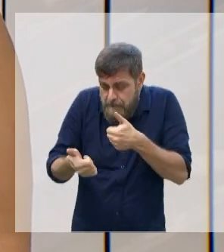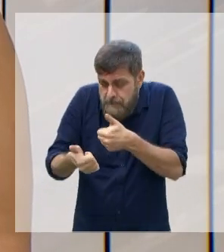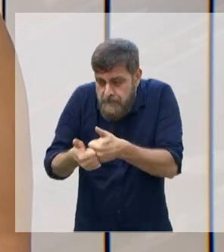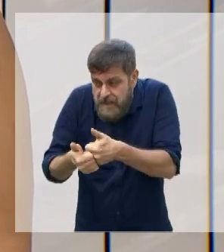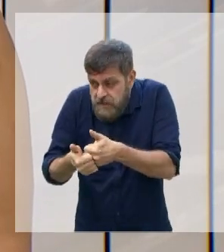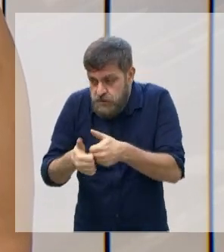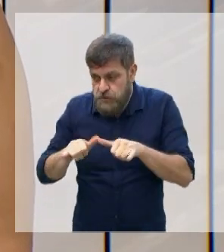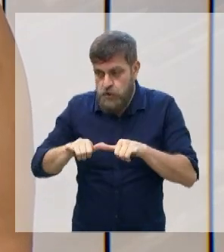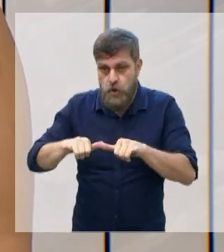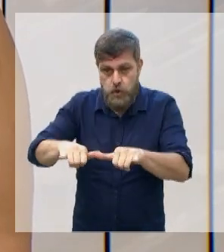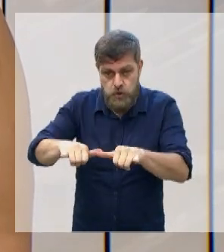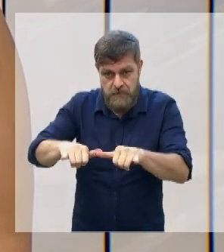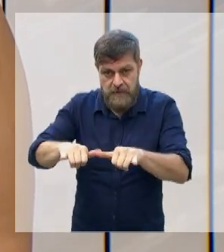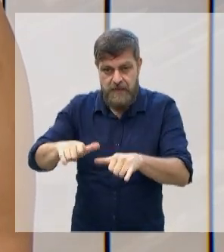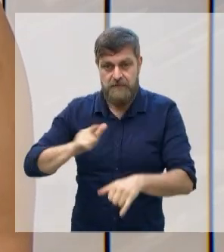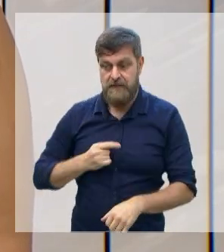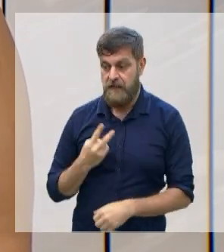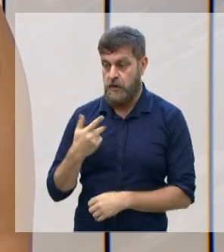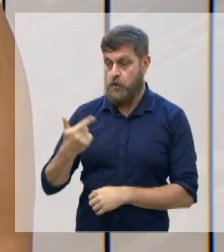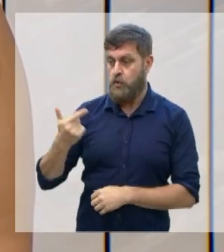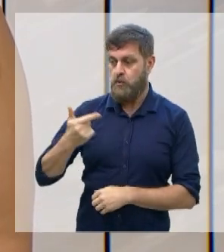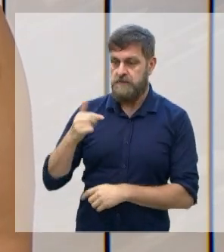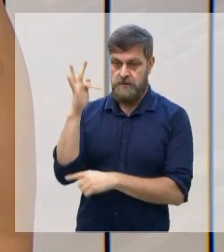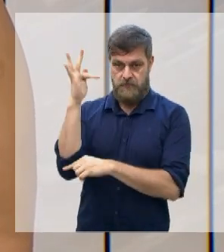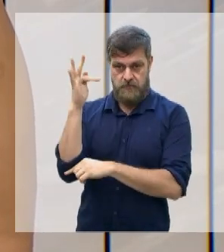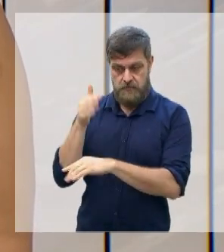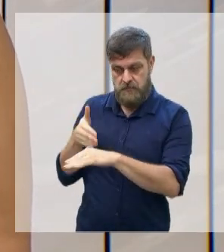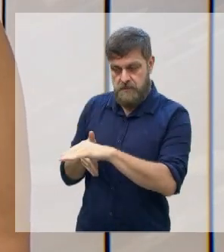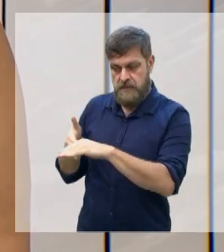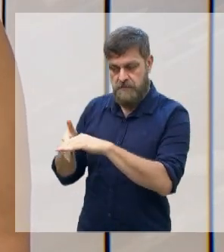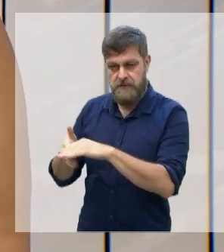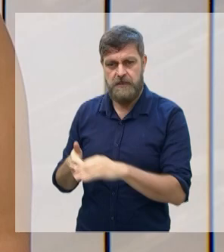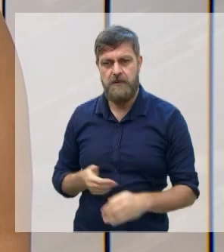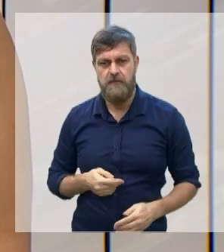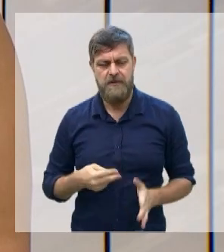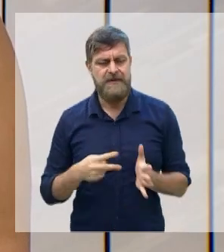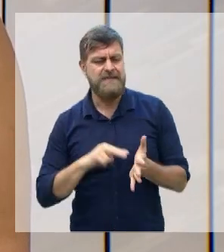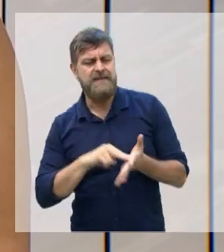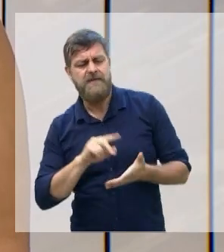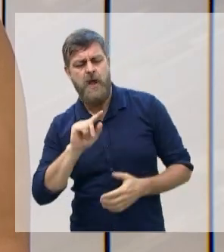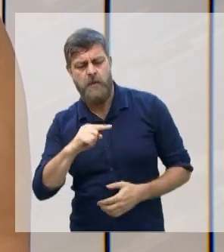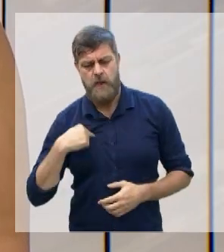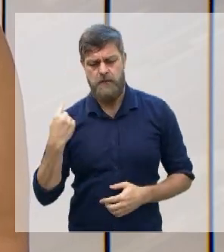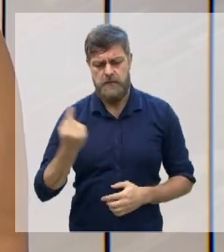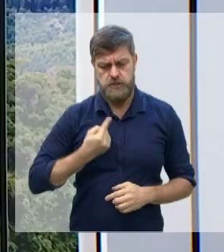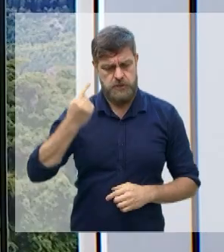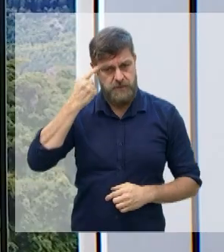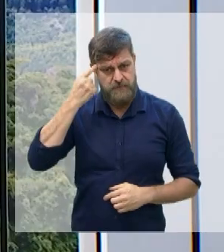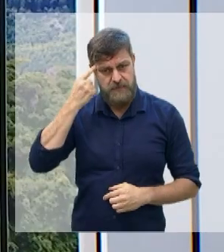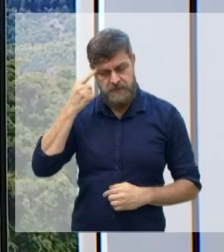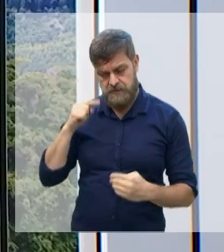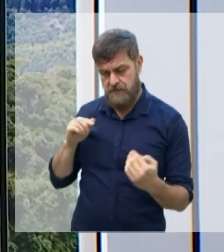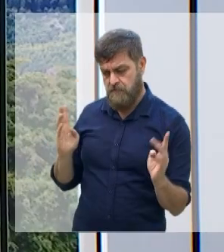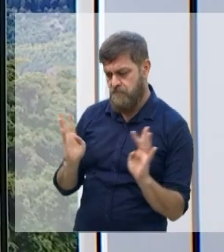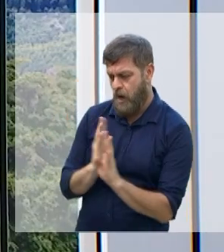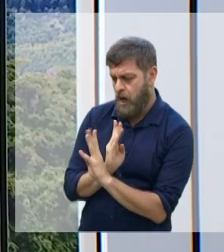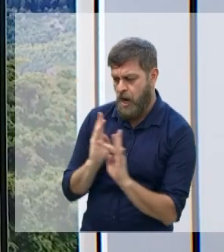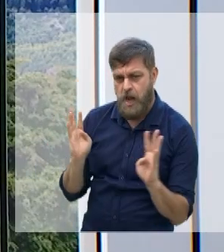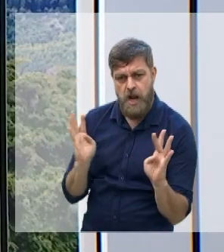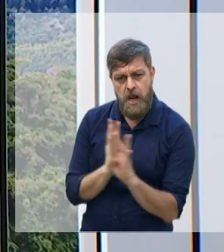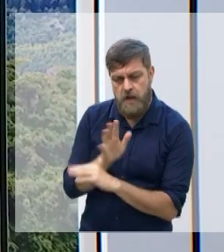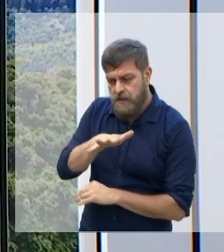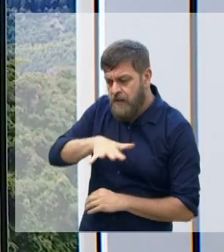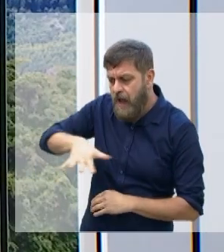ao mercadão um segundo terminal um novo terminal o que isso tem a ver quando a gente fala da movimentação das pessoas naquela